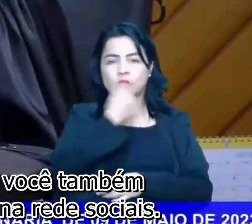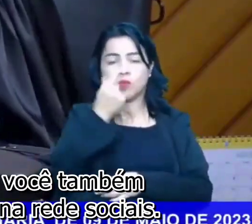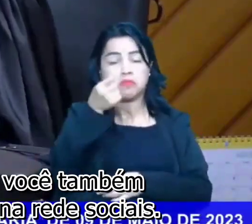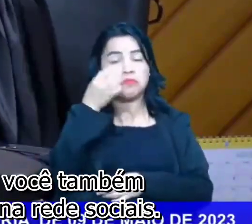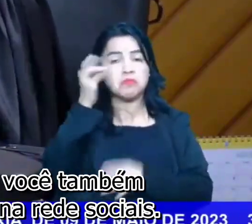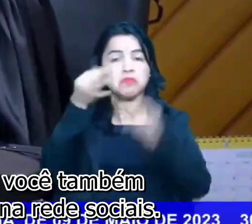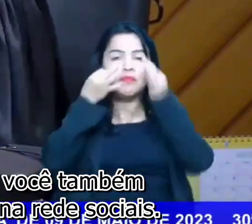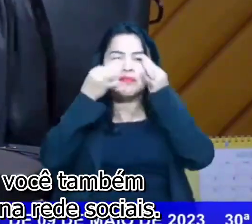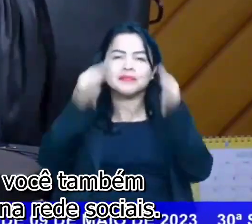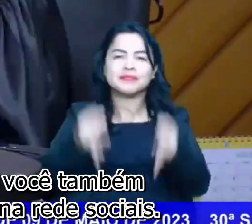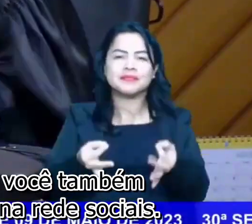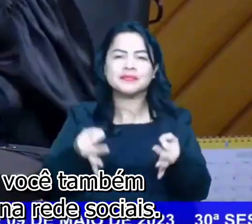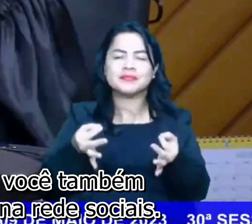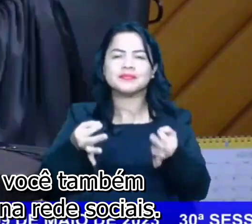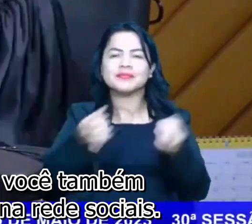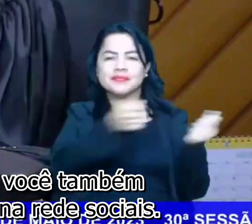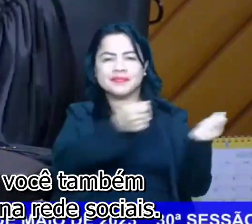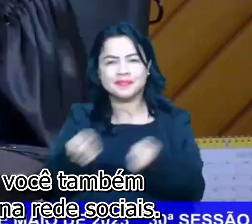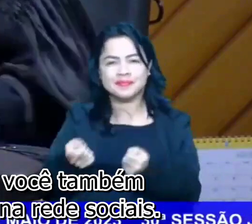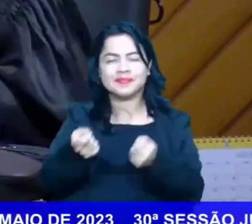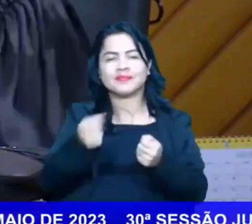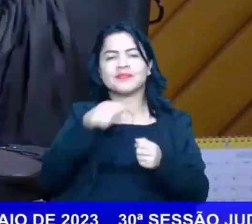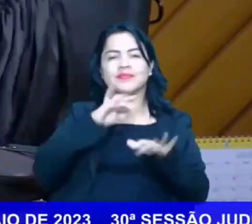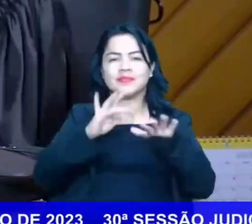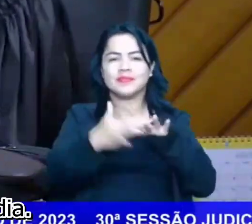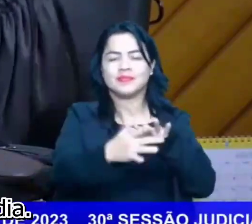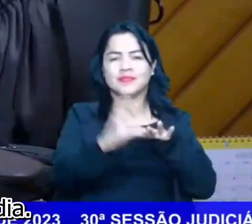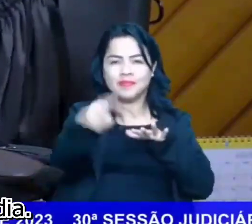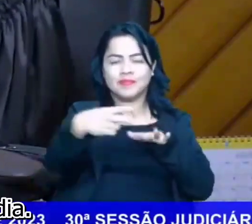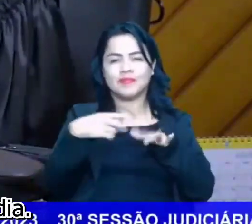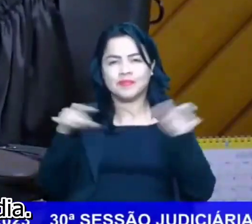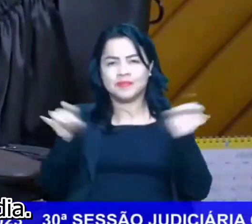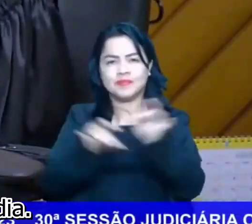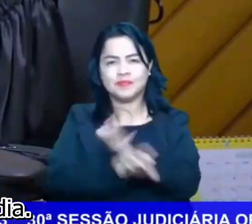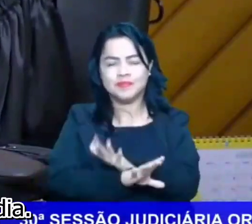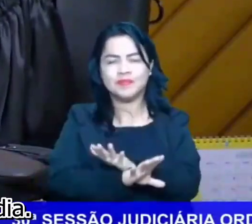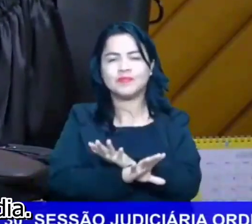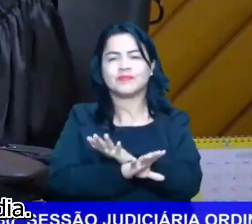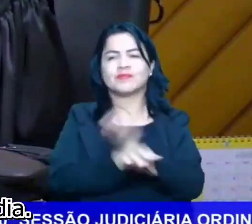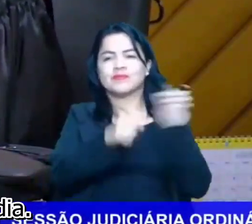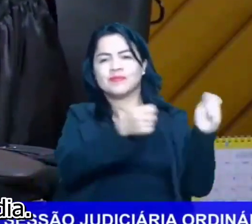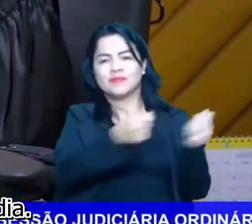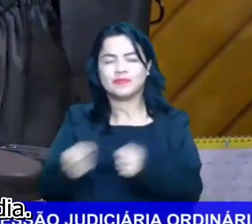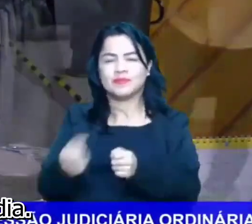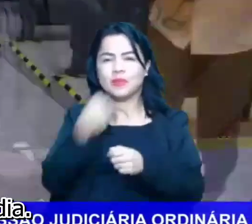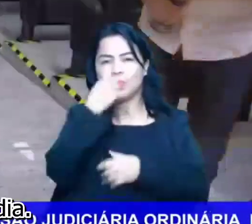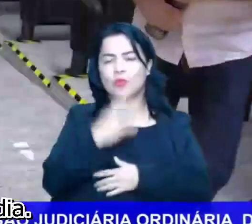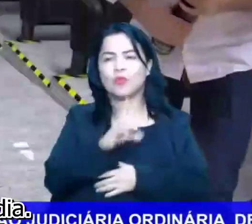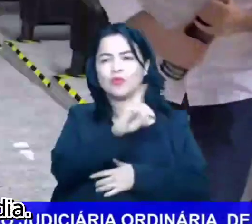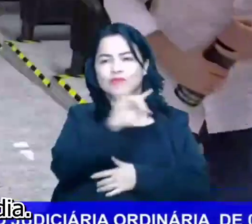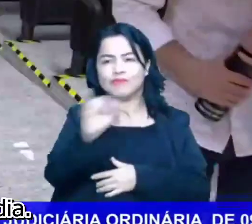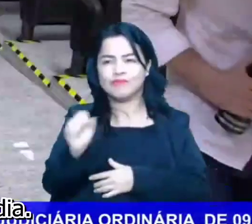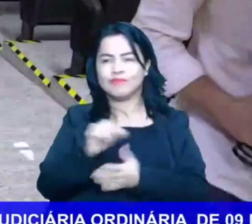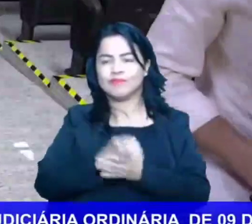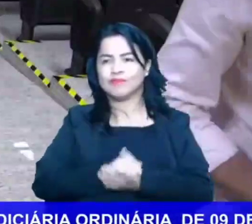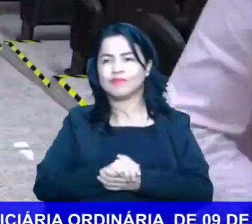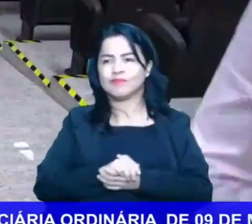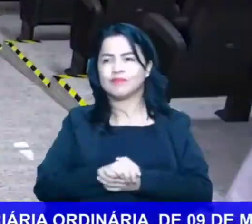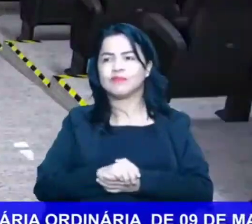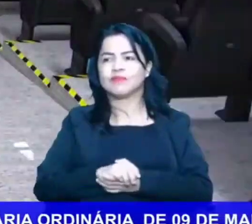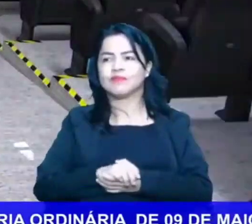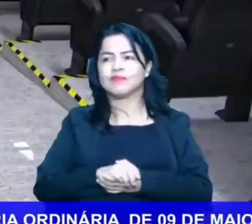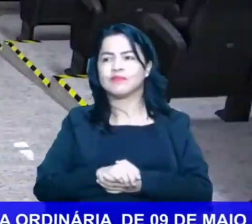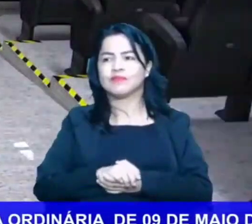que nos acompanha e dignifica com a sua presença nas redes sociais. Está encerrada a sessão. Bom resto de dia a todos. Recording stopped.